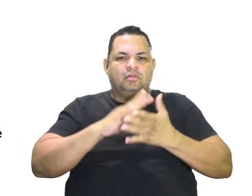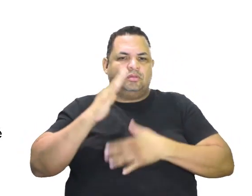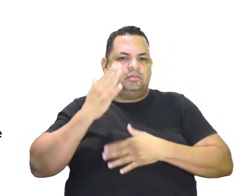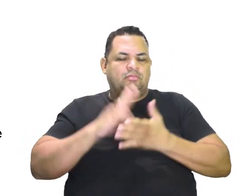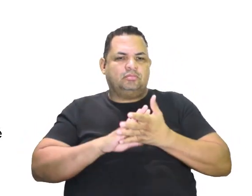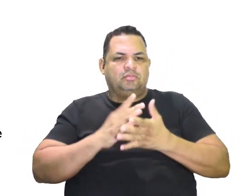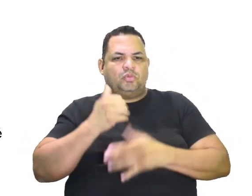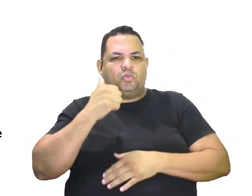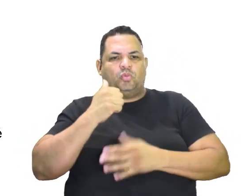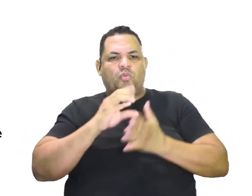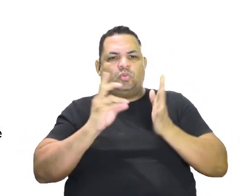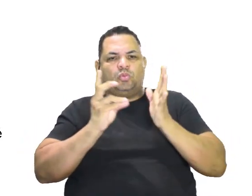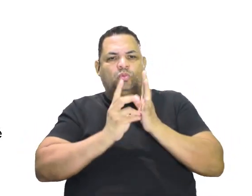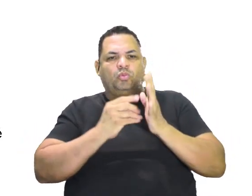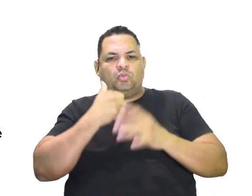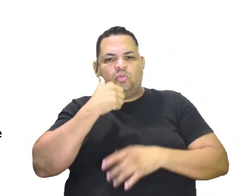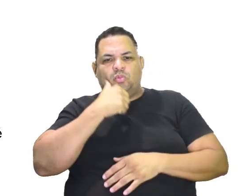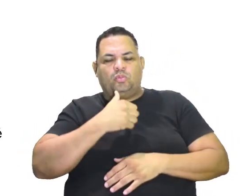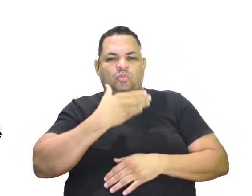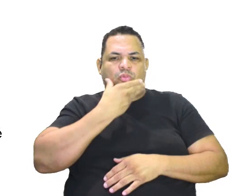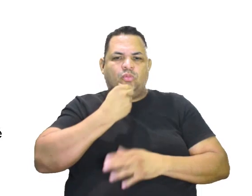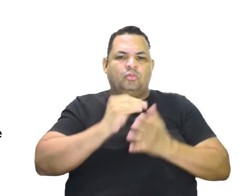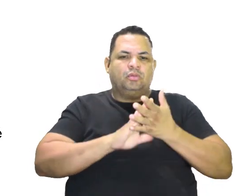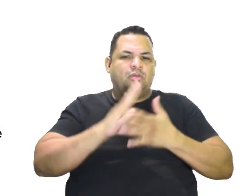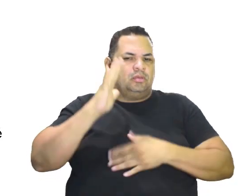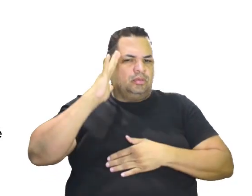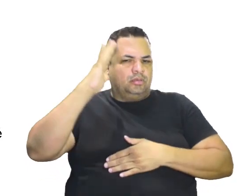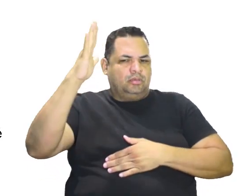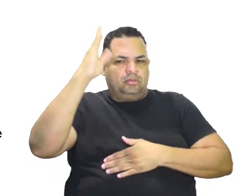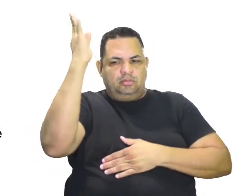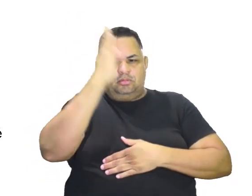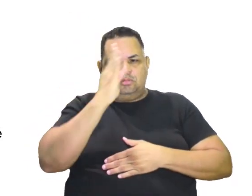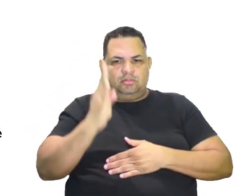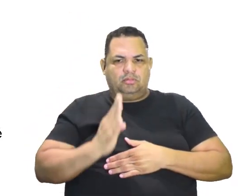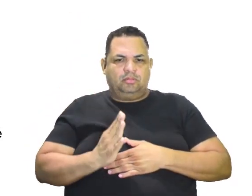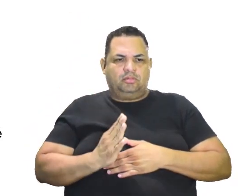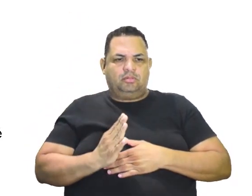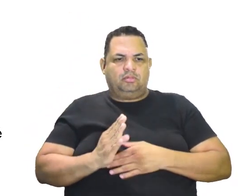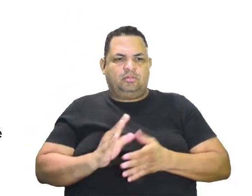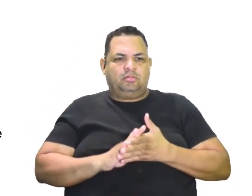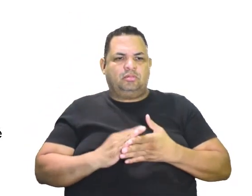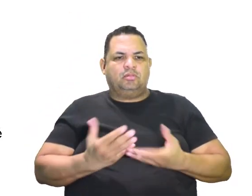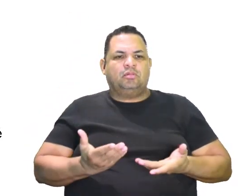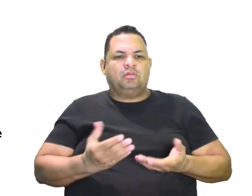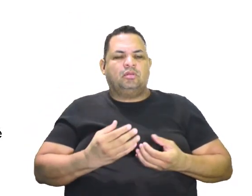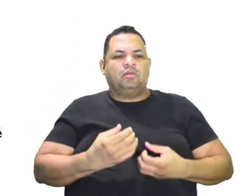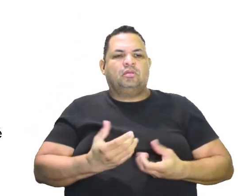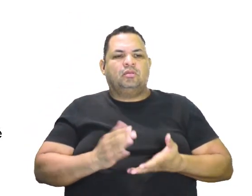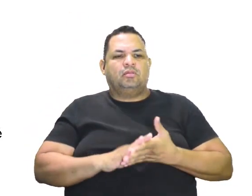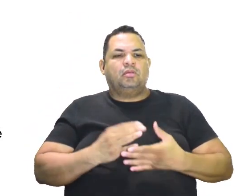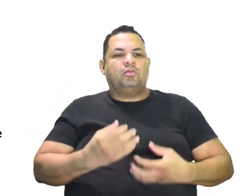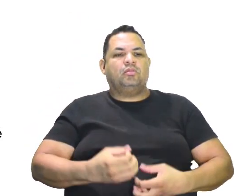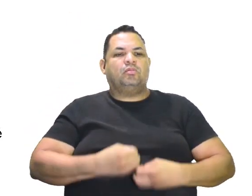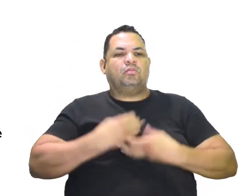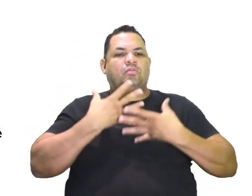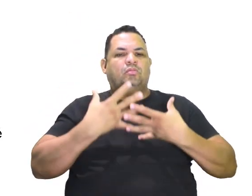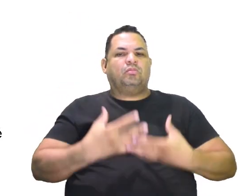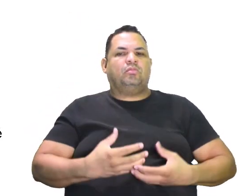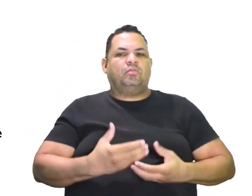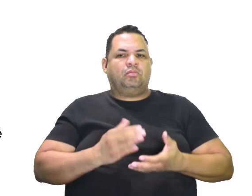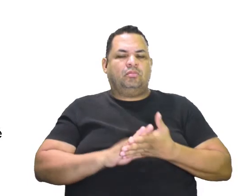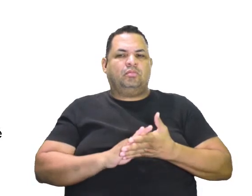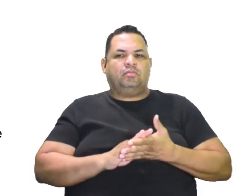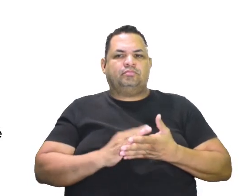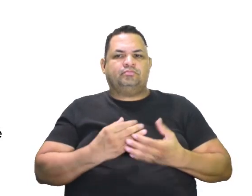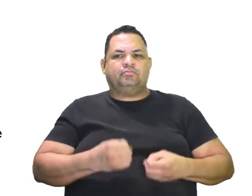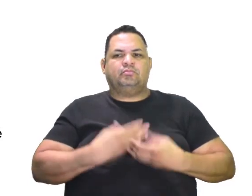o índio, ligado ao imaginário nacional, tá? Então, esta é uma obra de Vitor